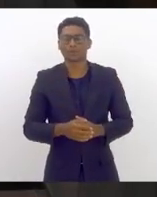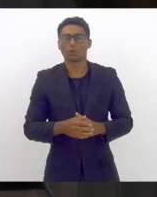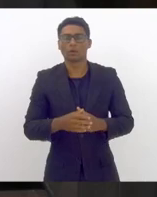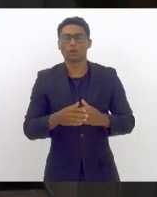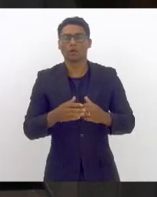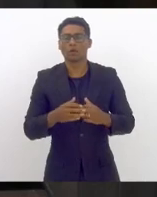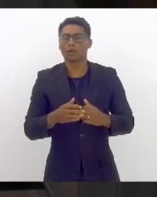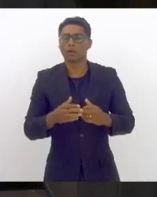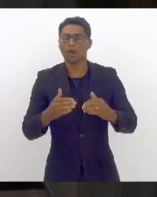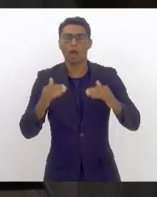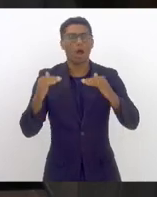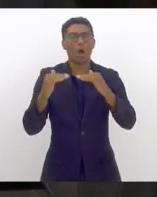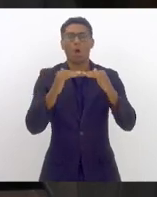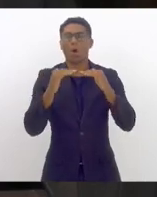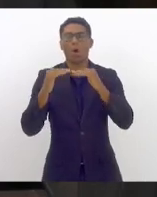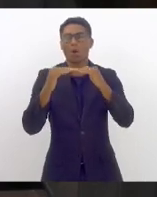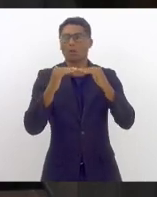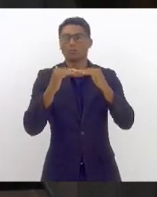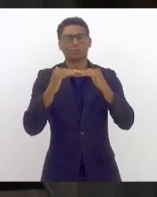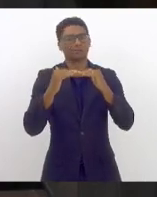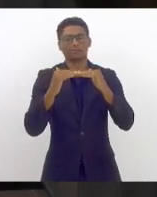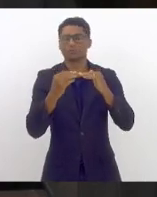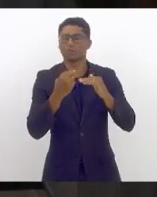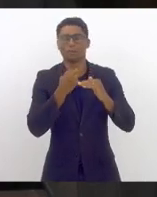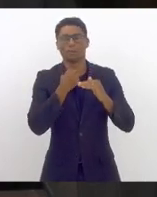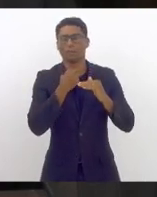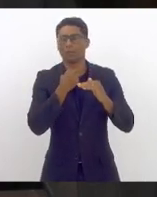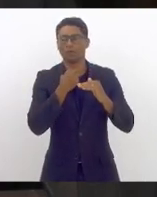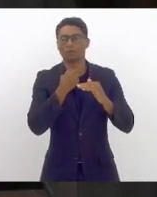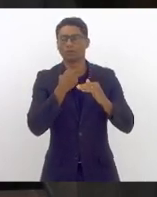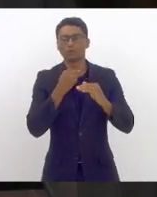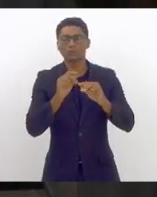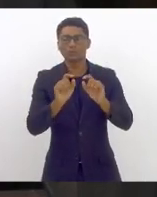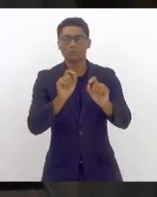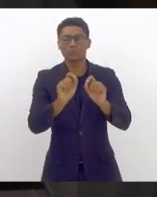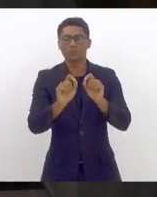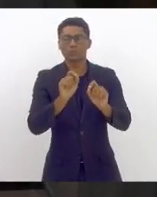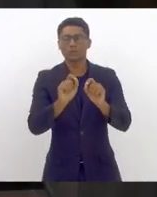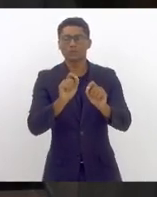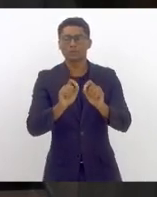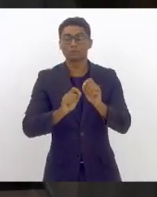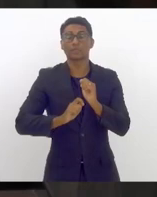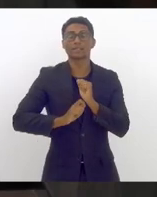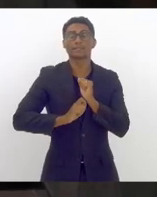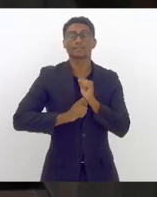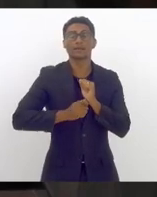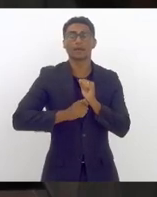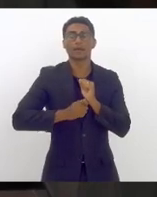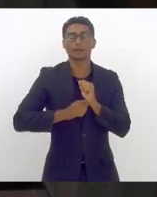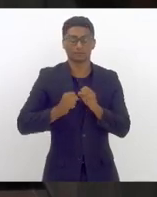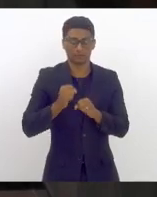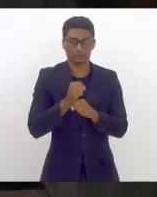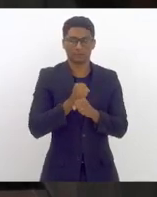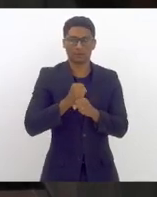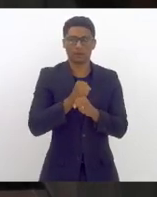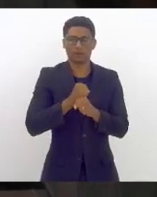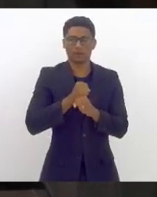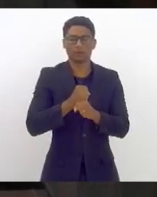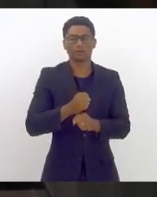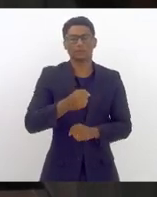concordar que haja sigilo de 100 anos para os